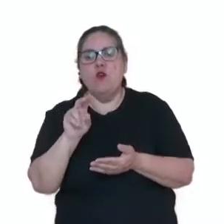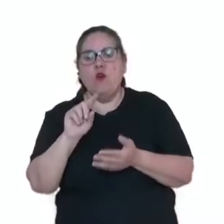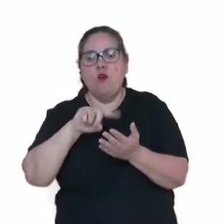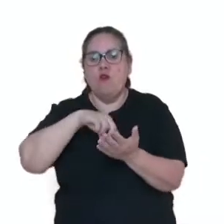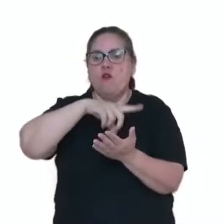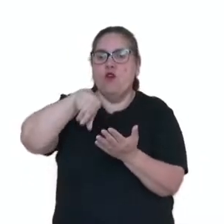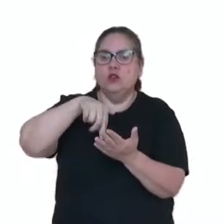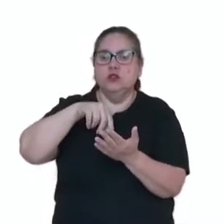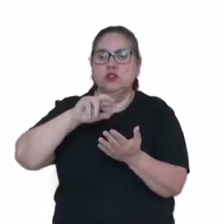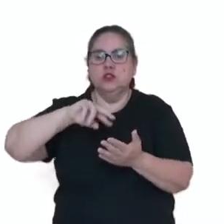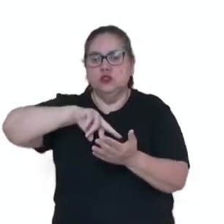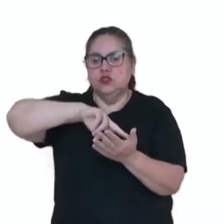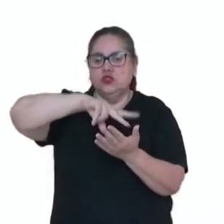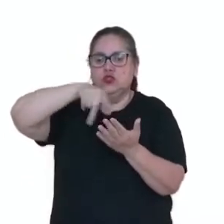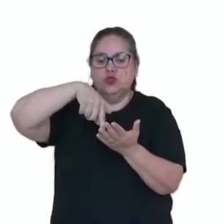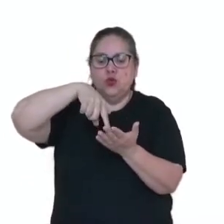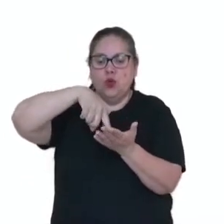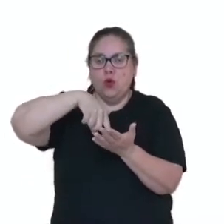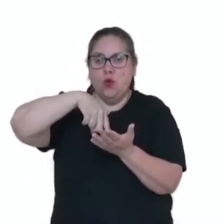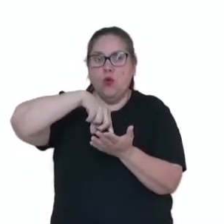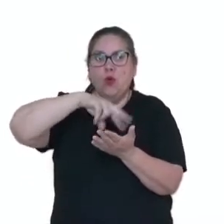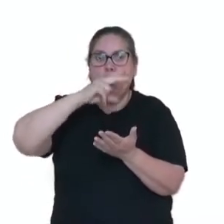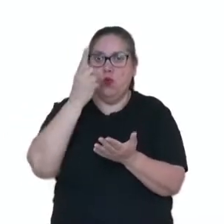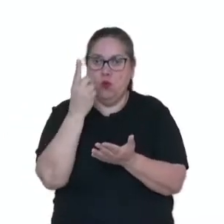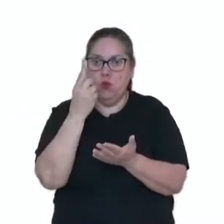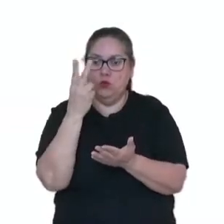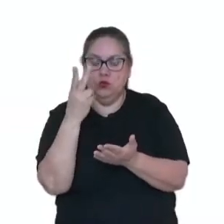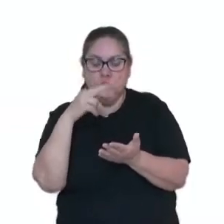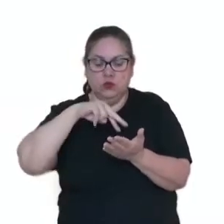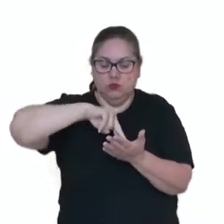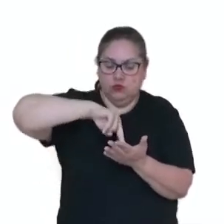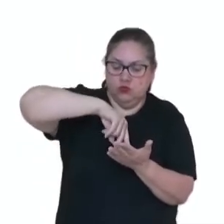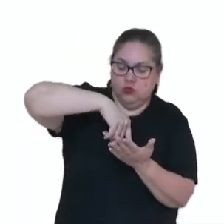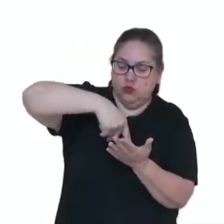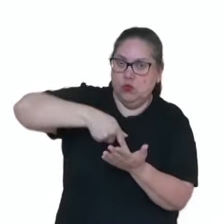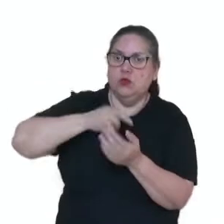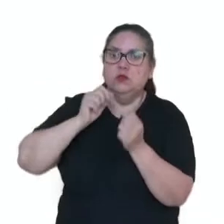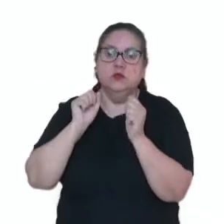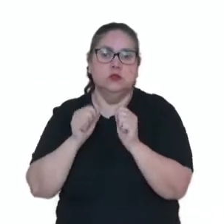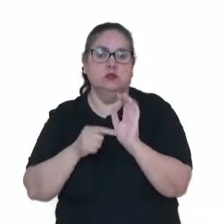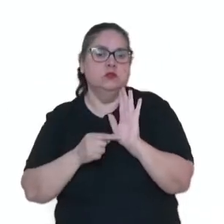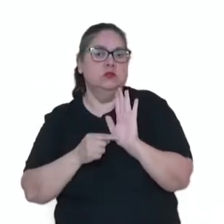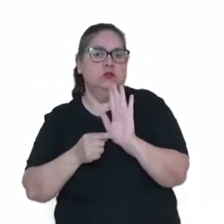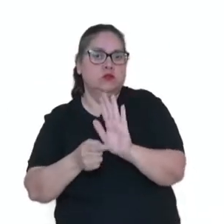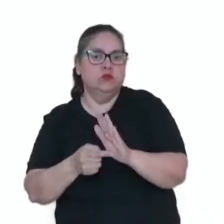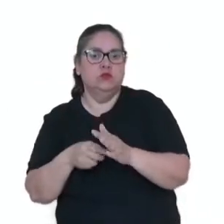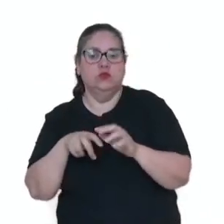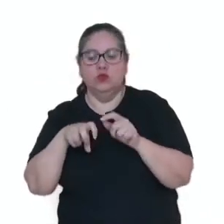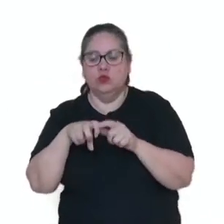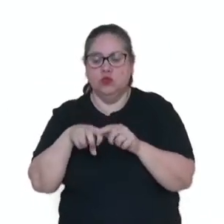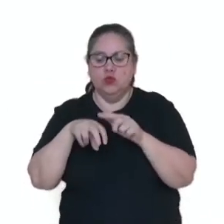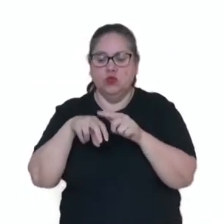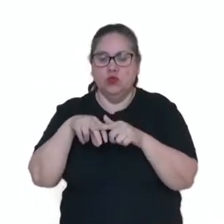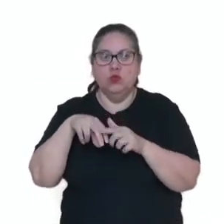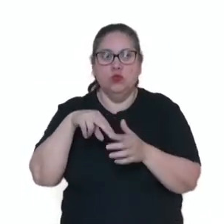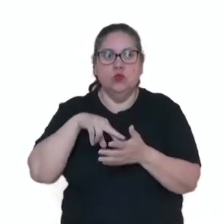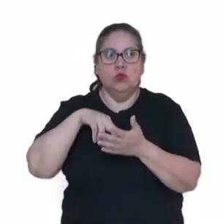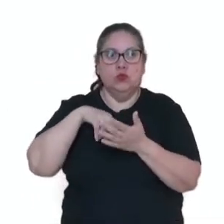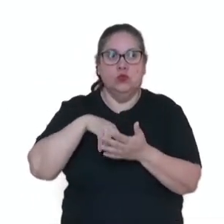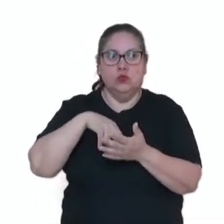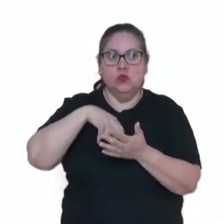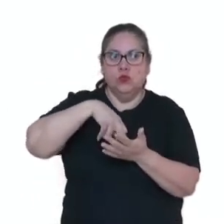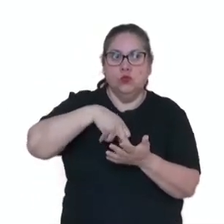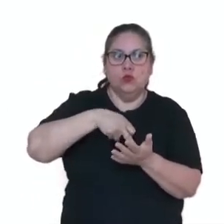significam girar sobre uma ou 2 pernas, podendo ser executado com os joelhos sustentando